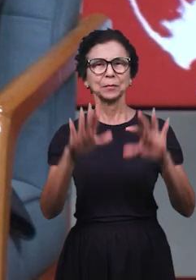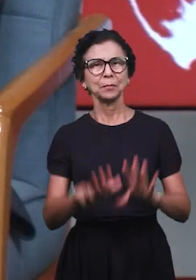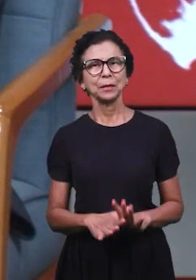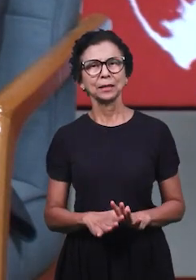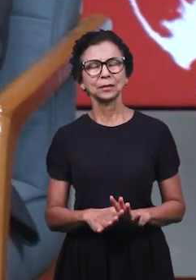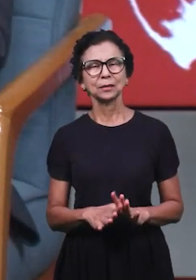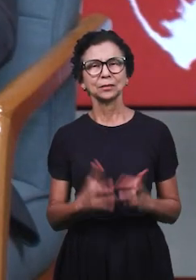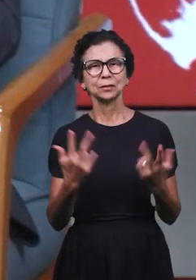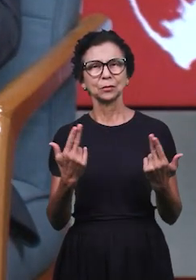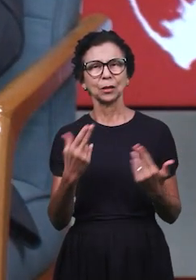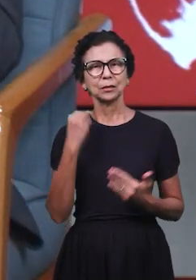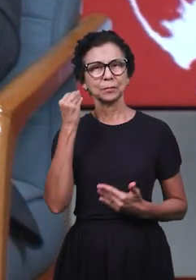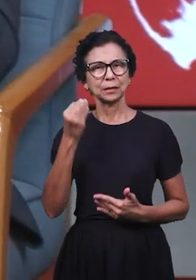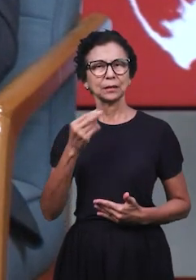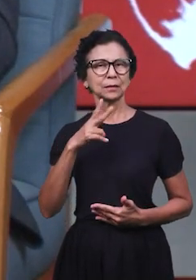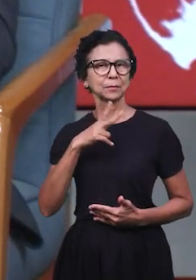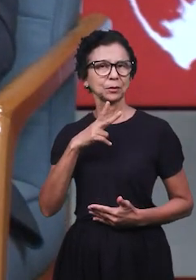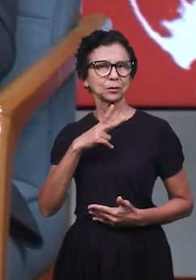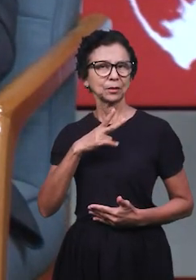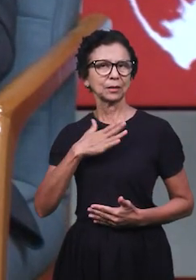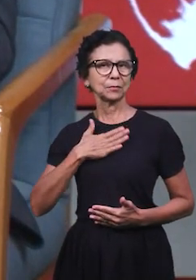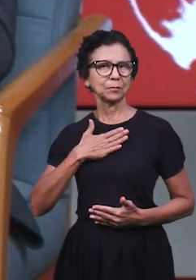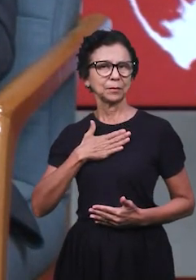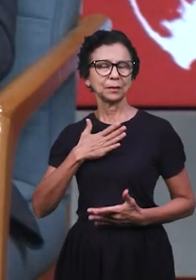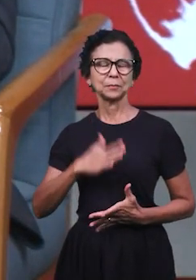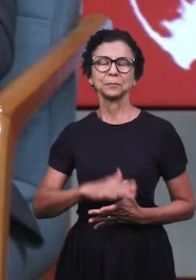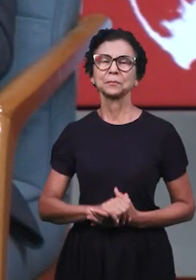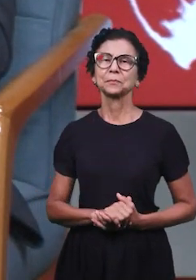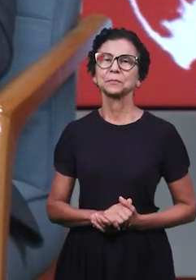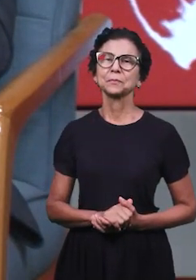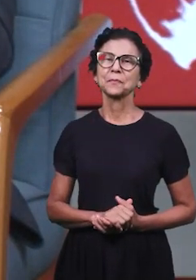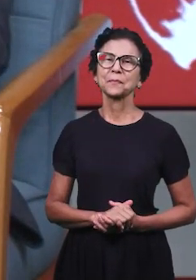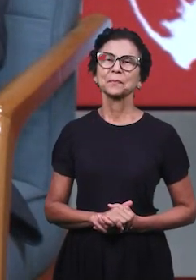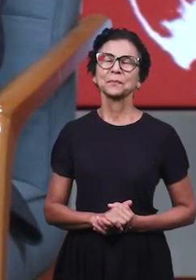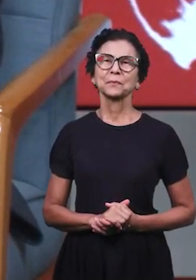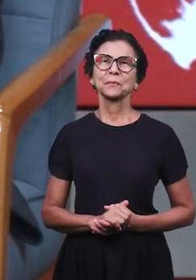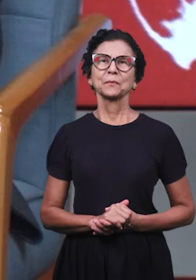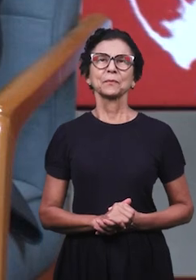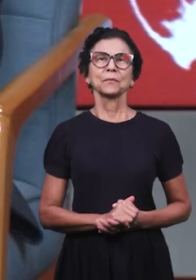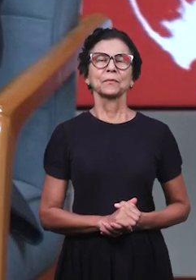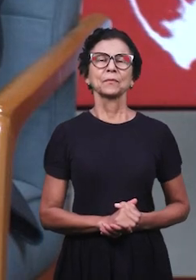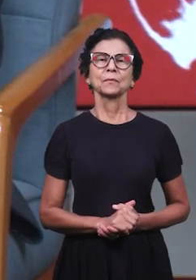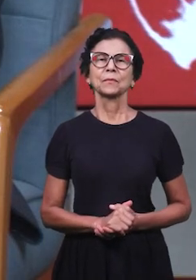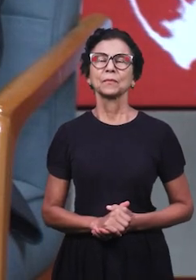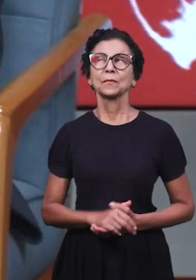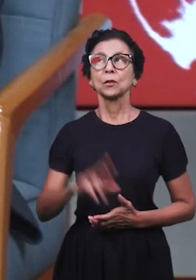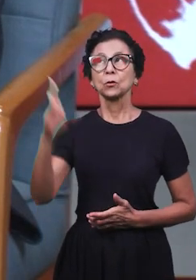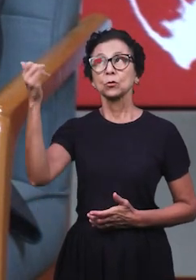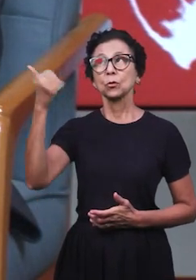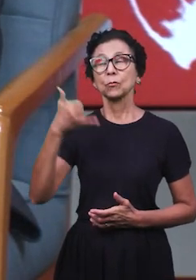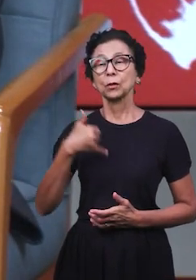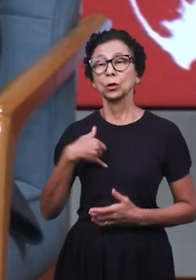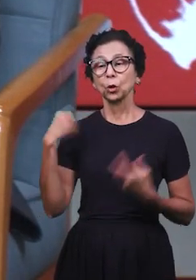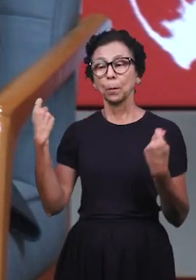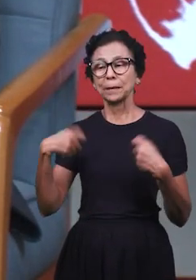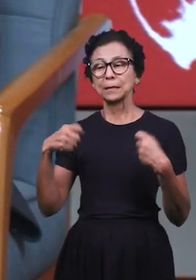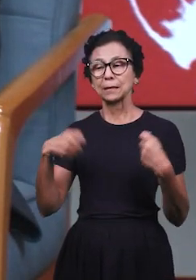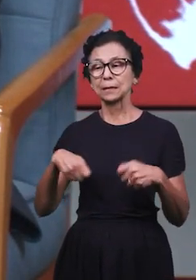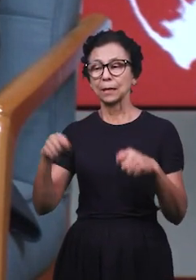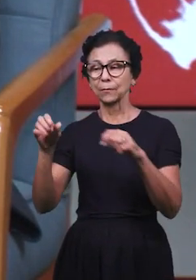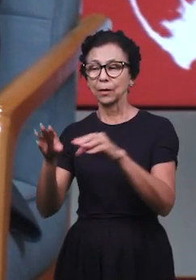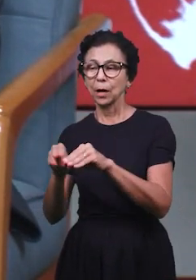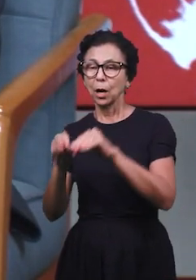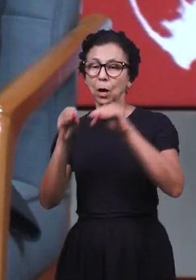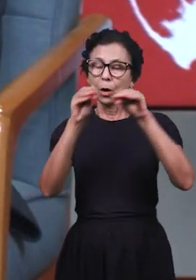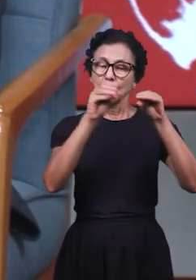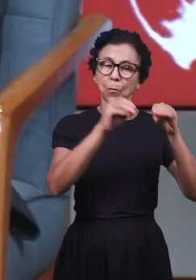experiência aqui. Então, não só disse que eu tinha que sair, mas Ele